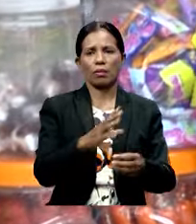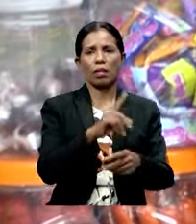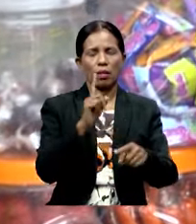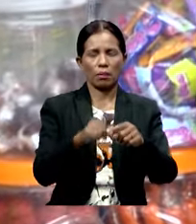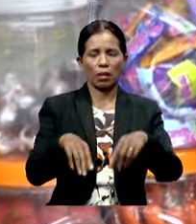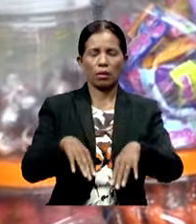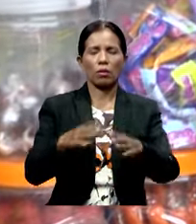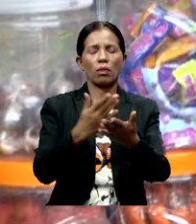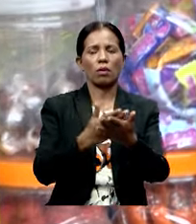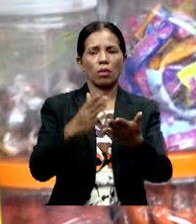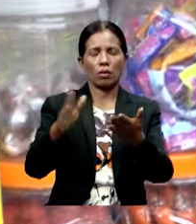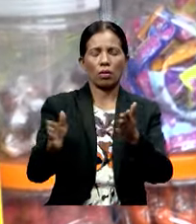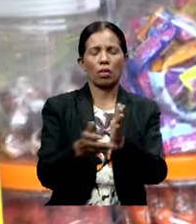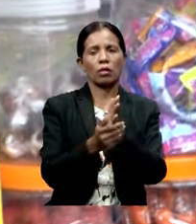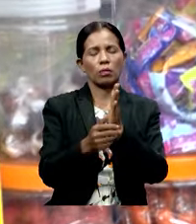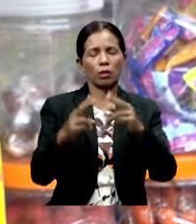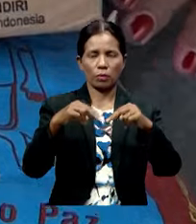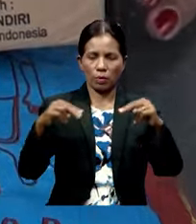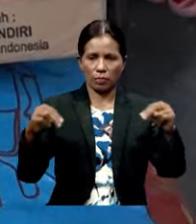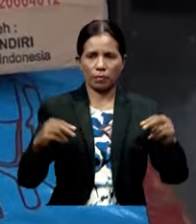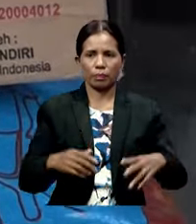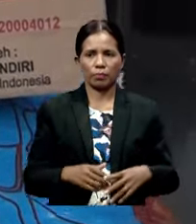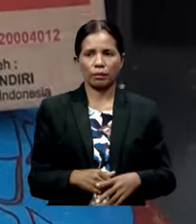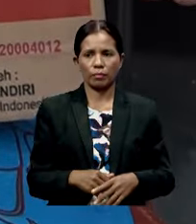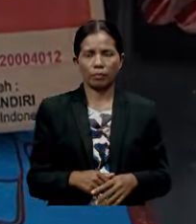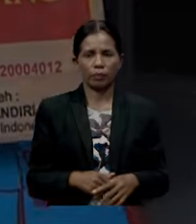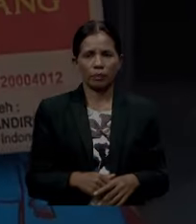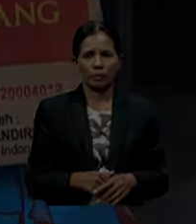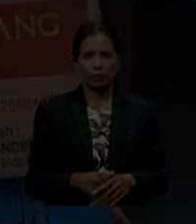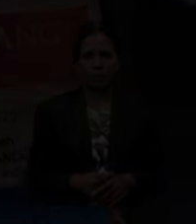a tu sosa Mos, homi, sejati. Adriano Verdial, David Gonçalves, GMN.